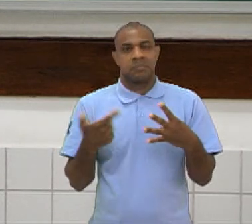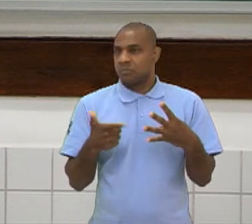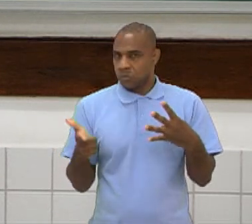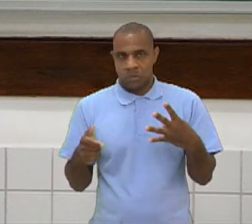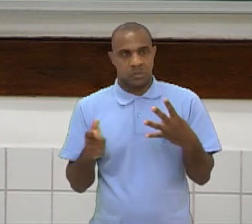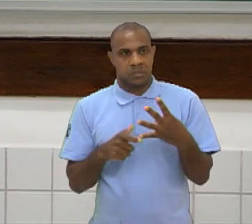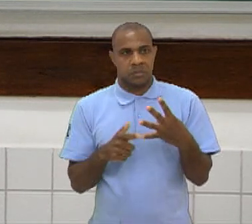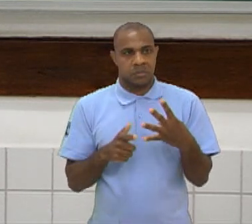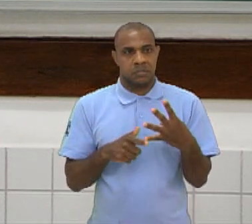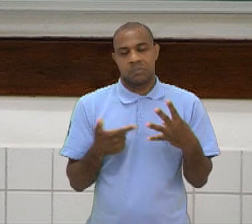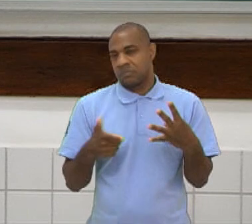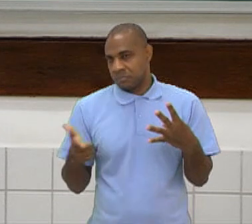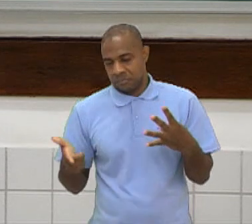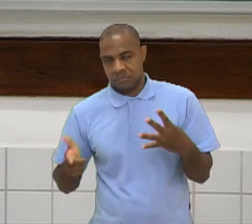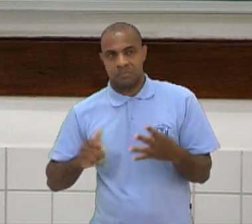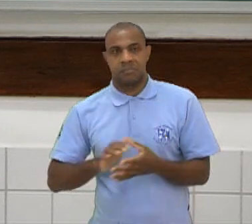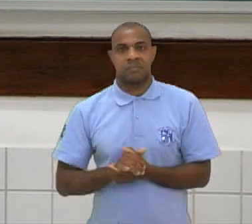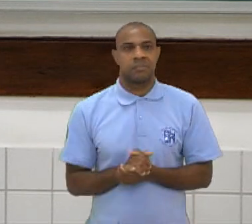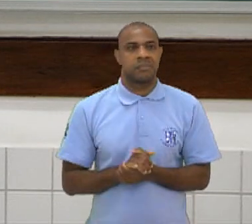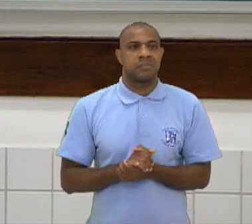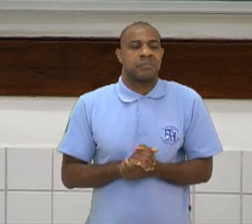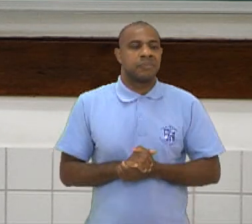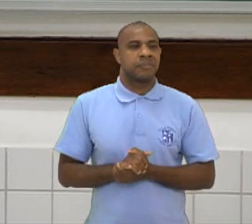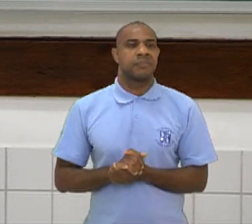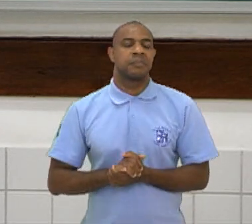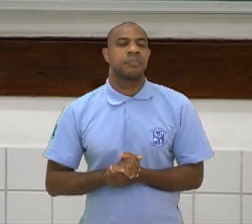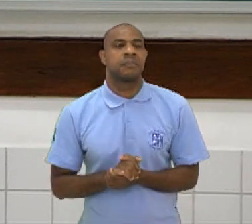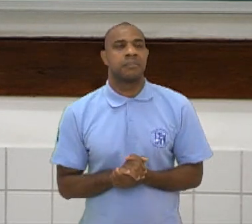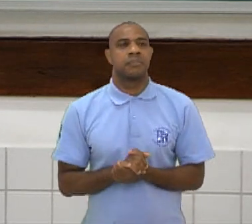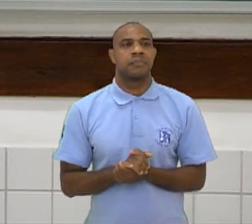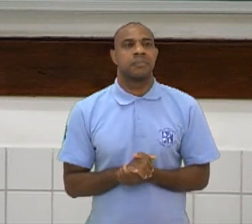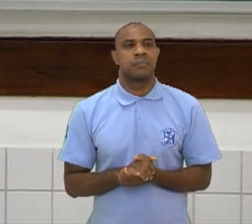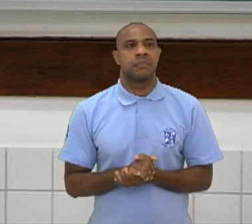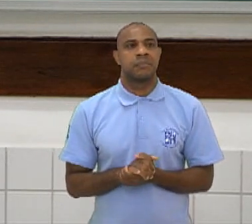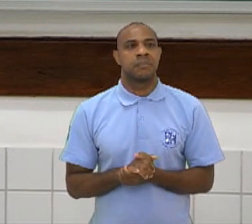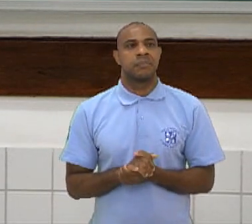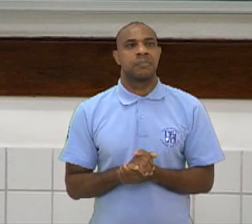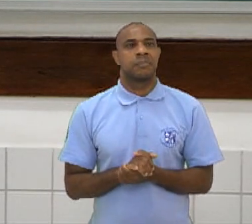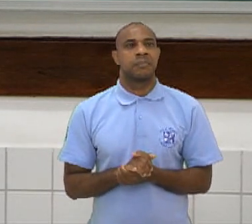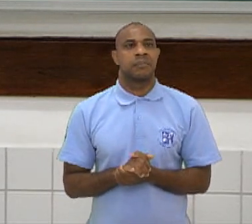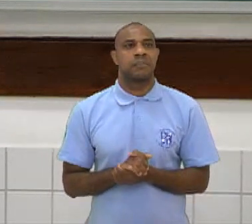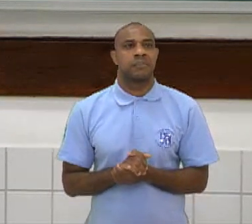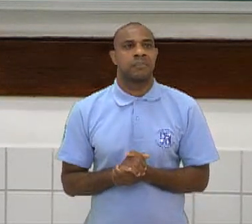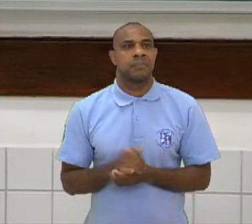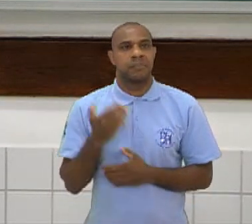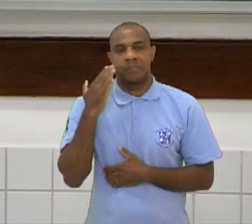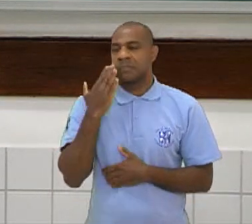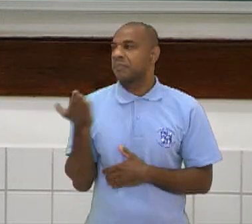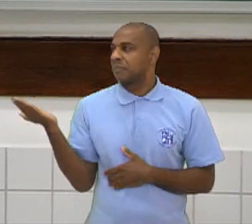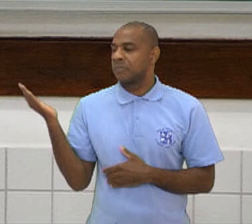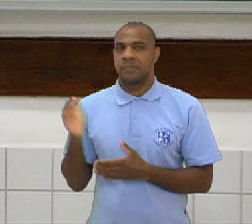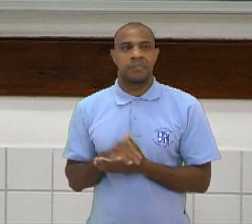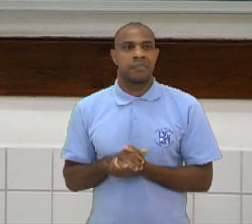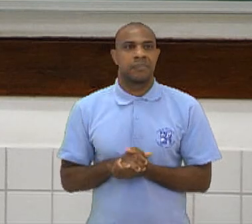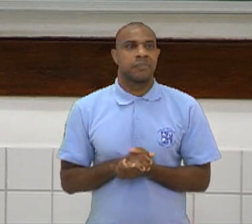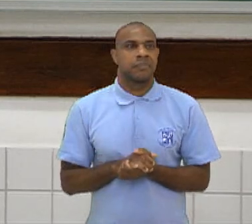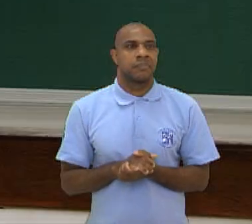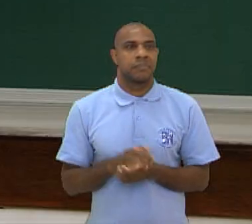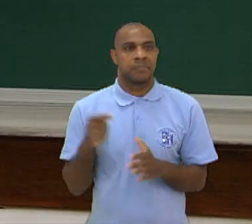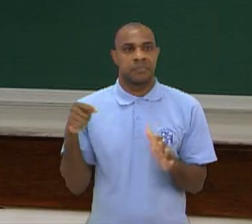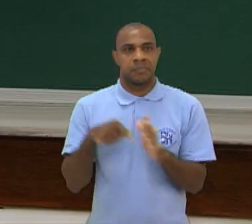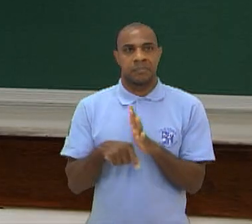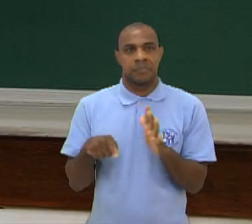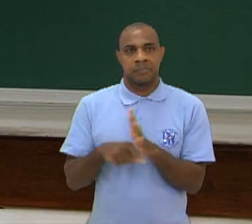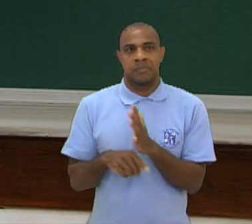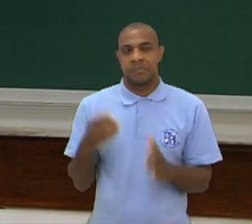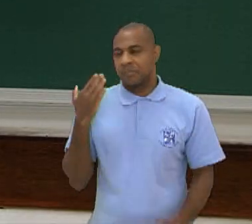E desnitrificação é quando a gente está devolvendo isso para a atmosfera, também não é o que está pedindo aqui. Olha só, gente, essa pergunta aqui